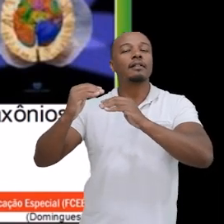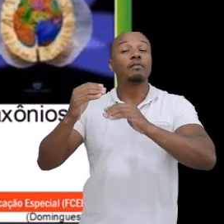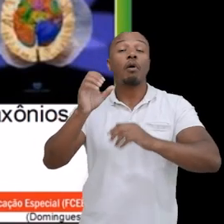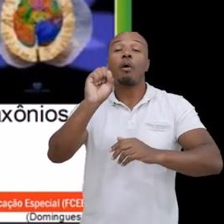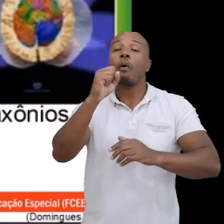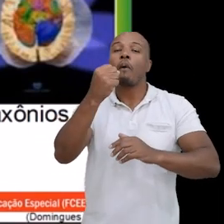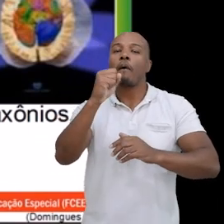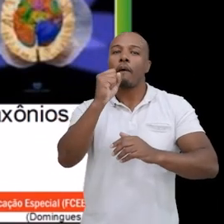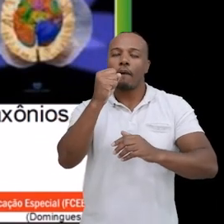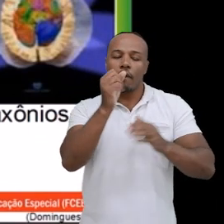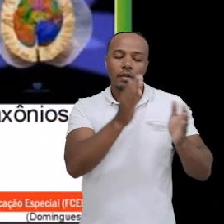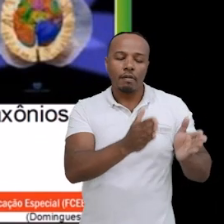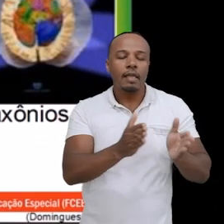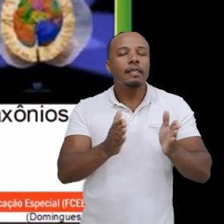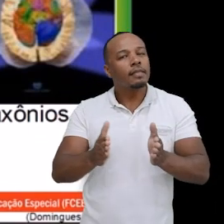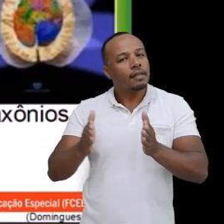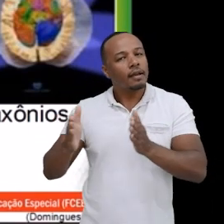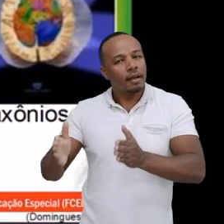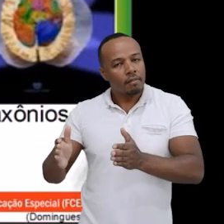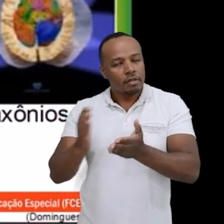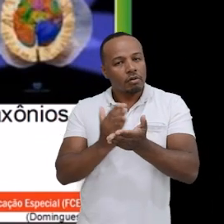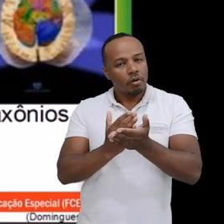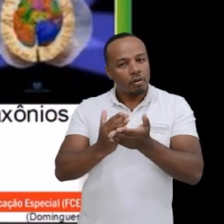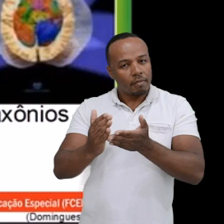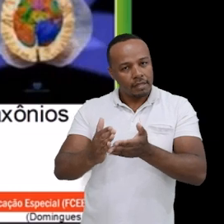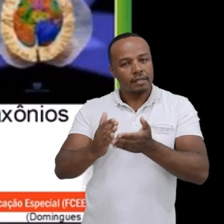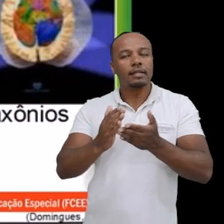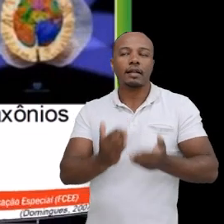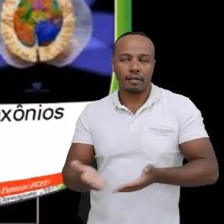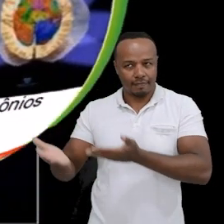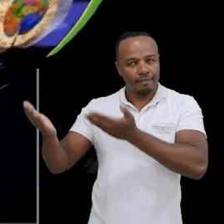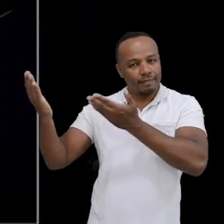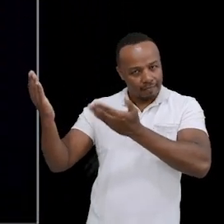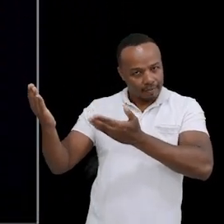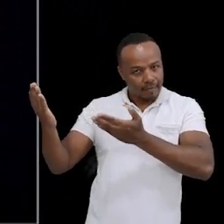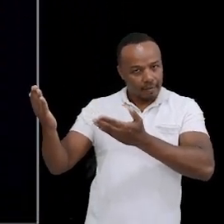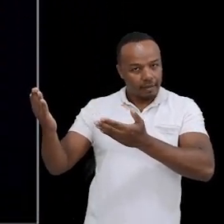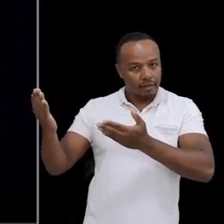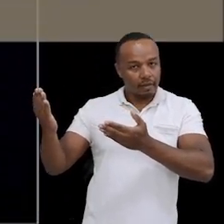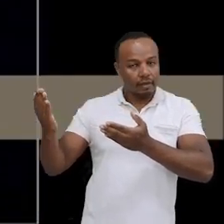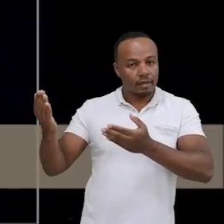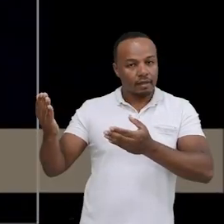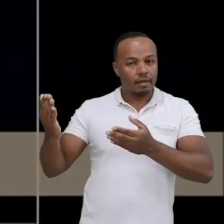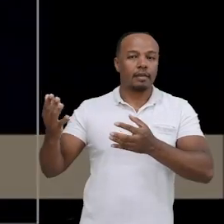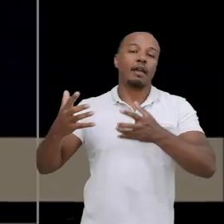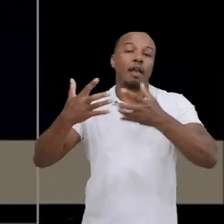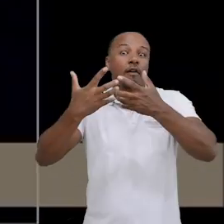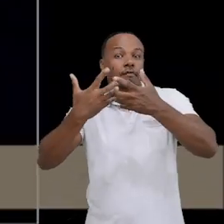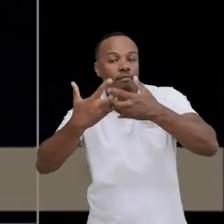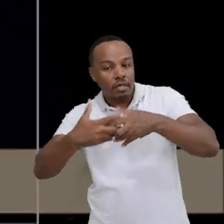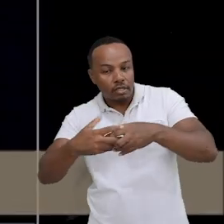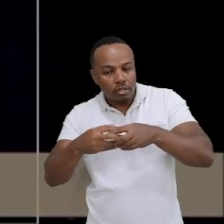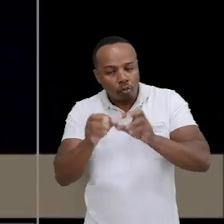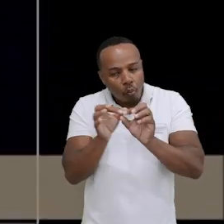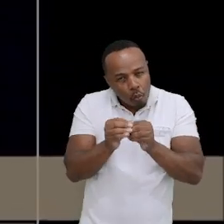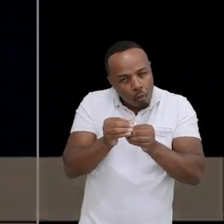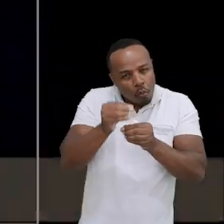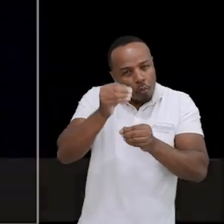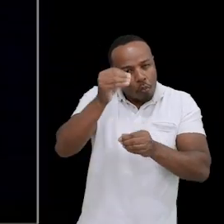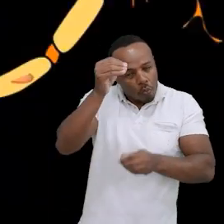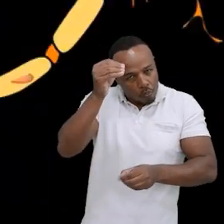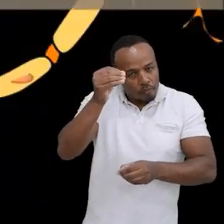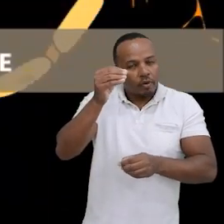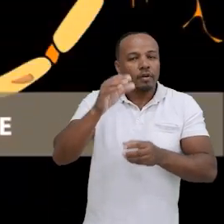Passamos por 8 etapas desse processo, começando com a neurulação, que é a formação do tubo neural,